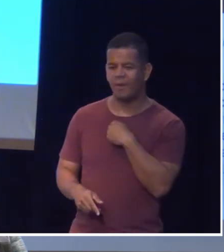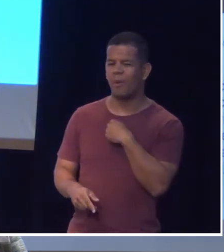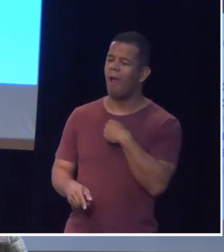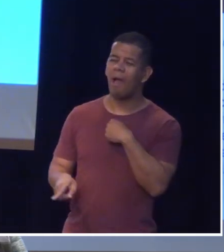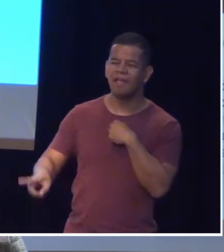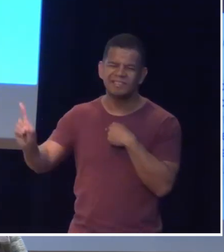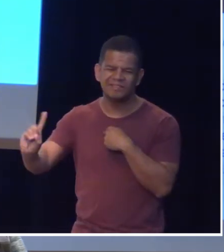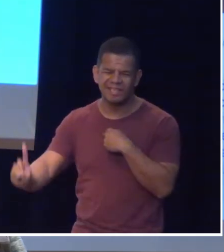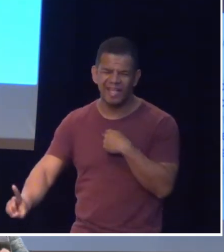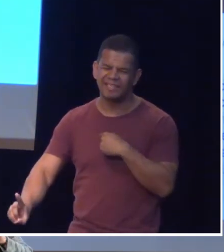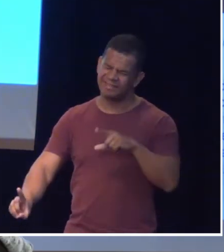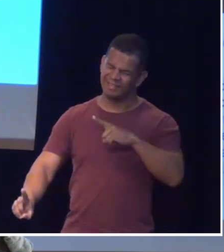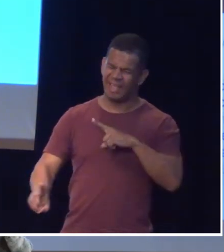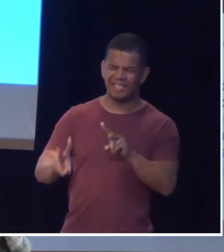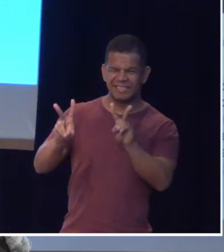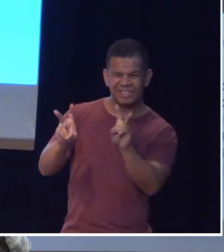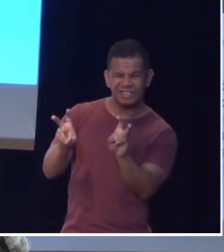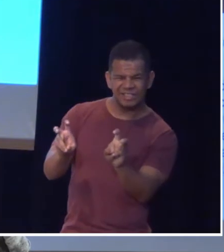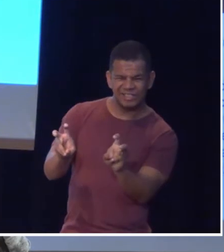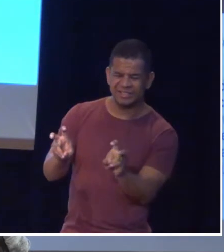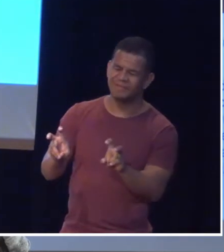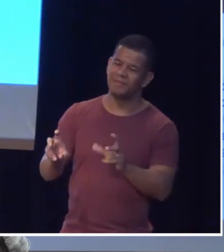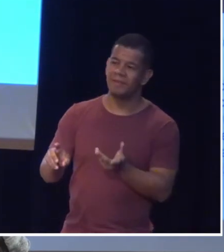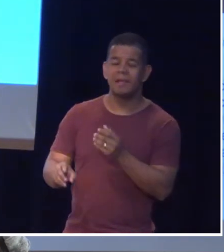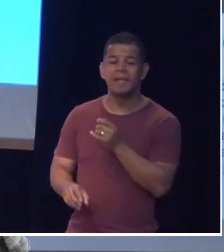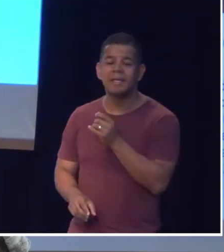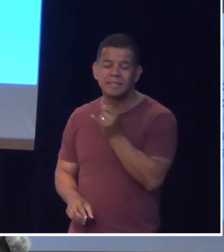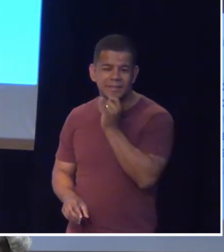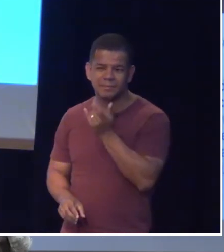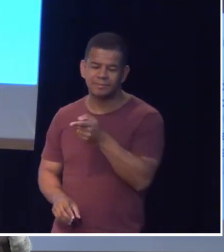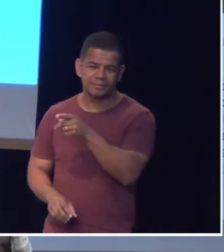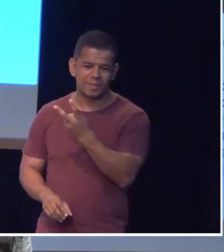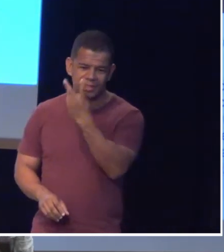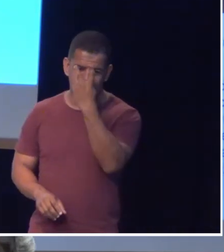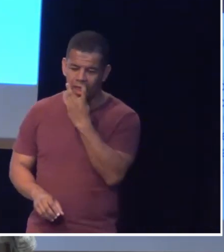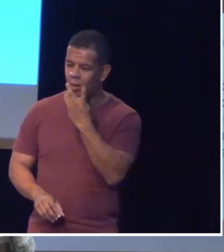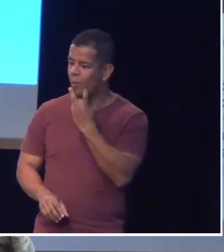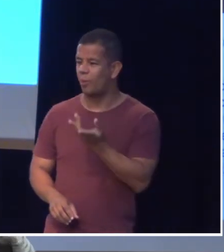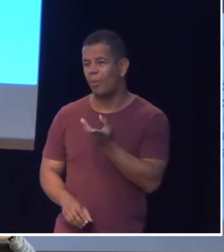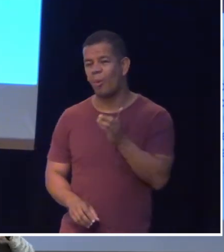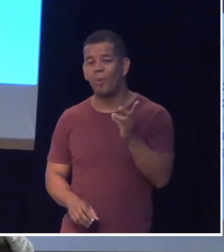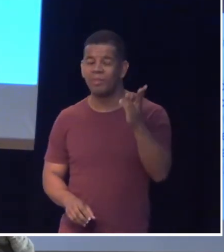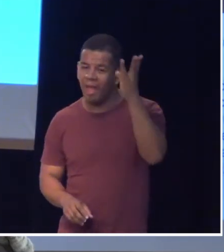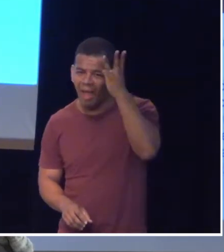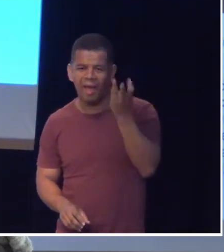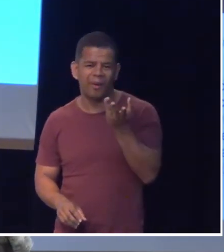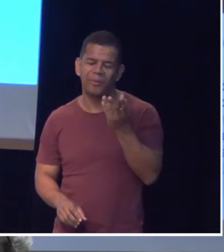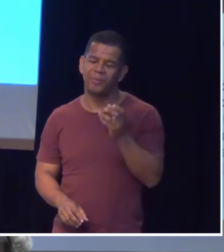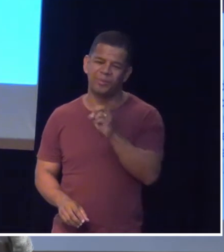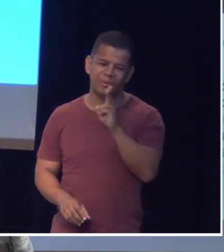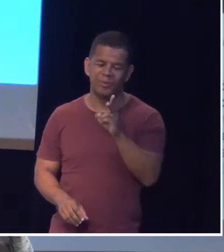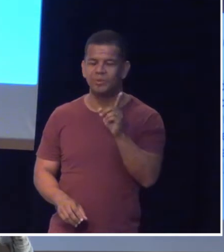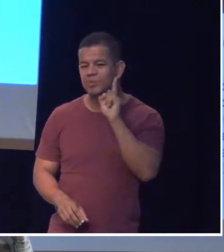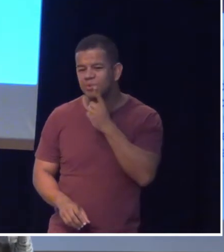né, que a gente também não sabe o que é deficiente. O cego, né, ou então quando você diz o down, né, o surdo, e a